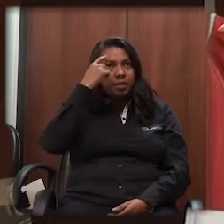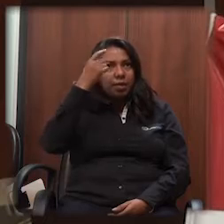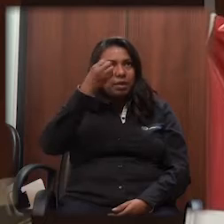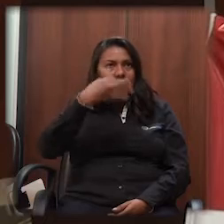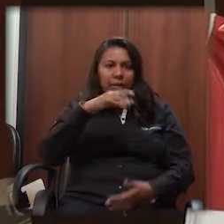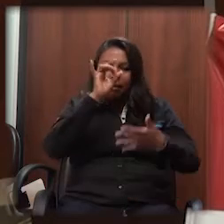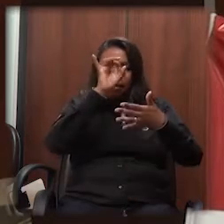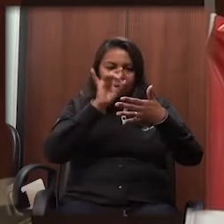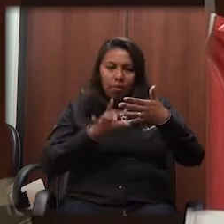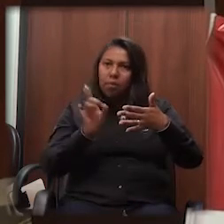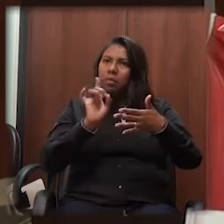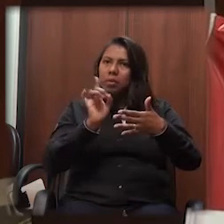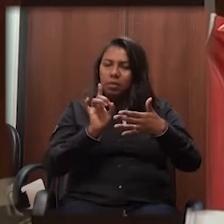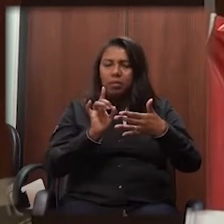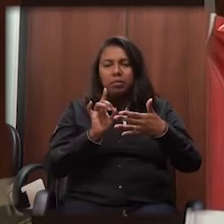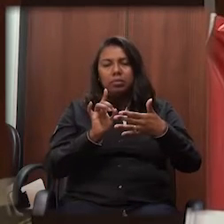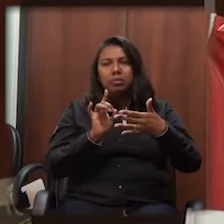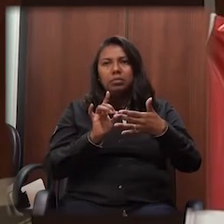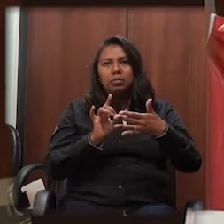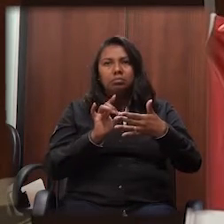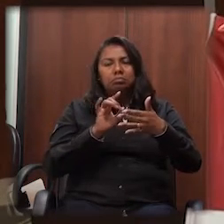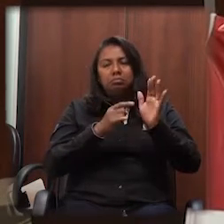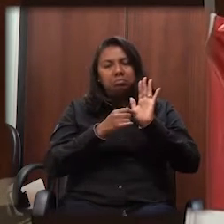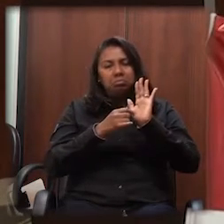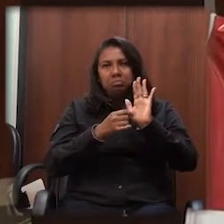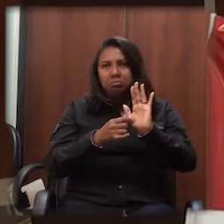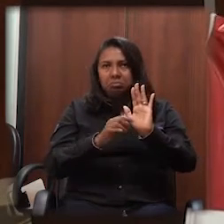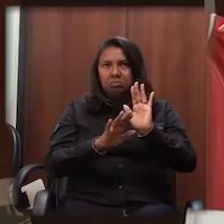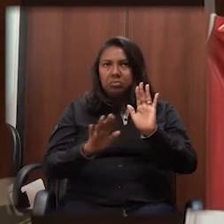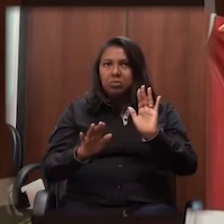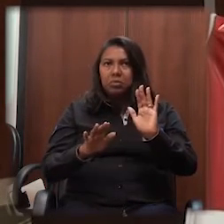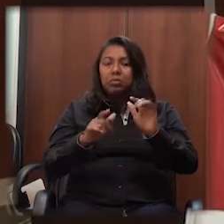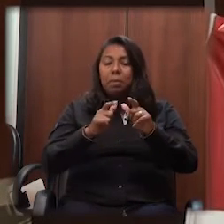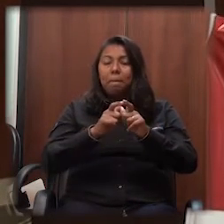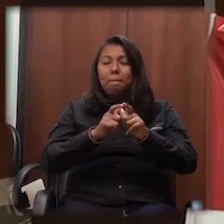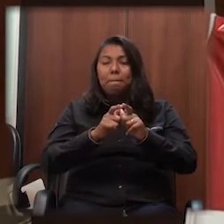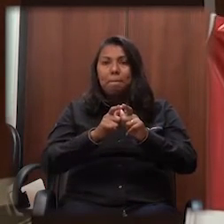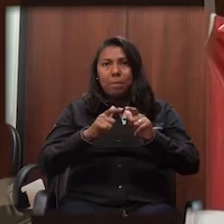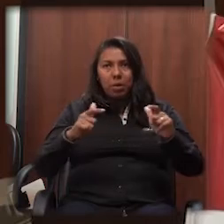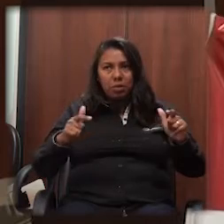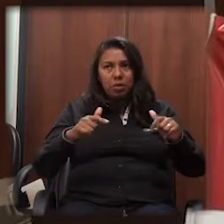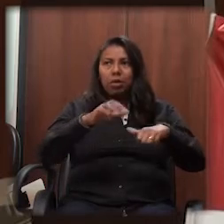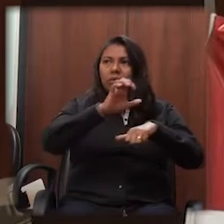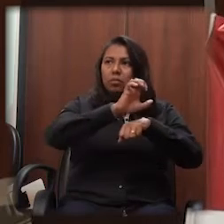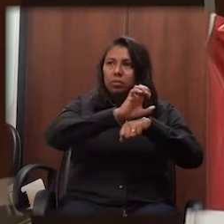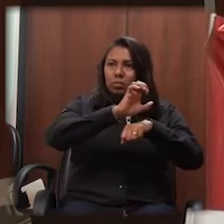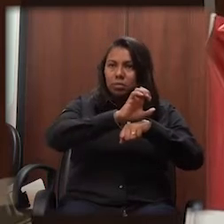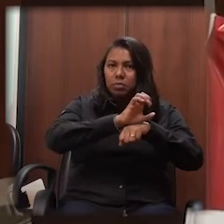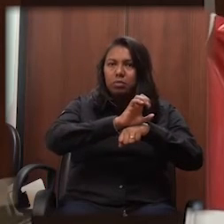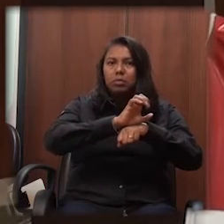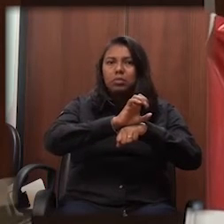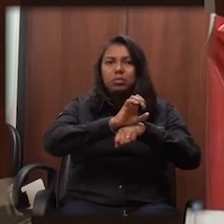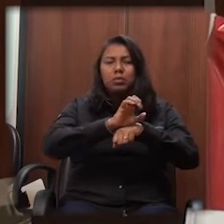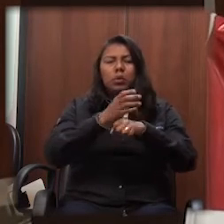uma delas, mas é trazer um pouco esse universo, né? A maioria de abrangência estadual. A gente teve um número grande